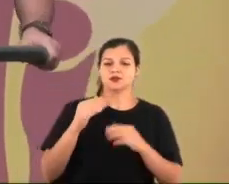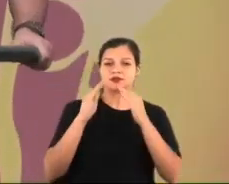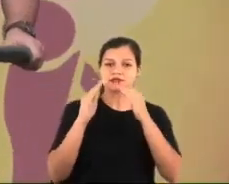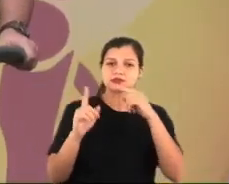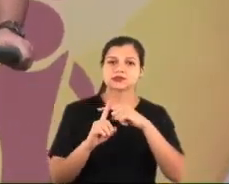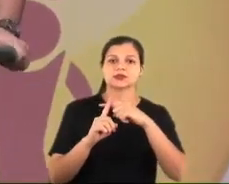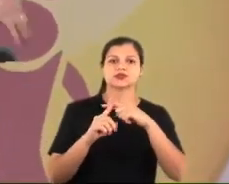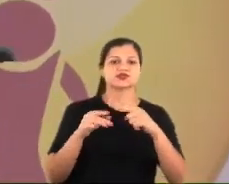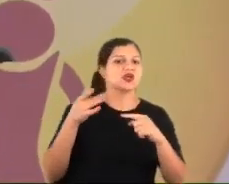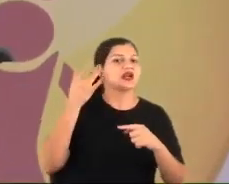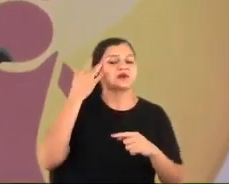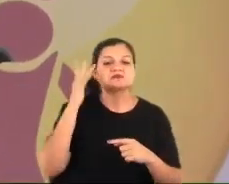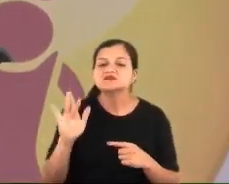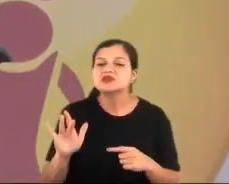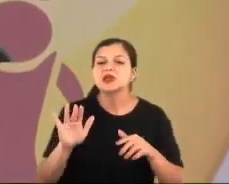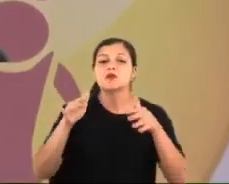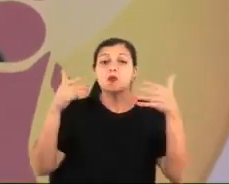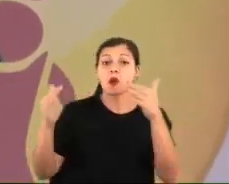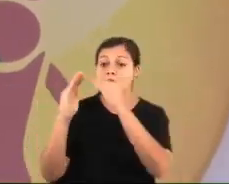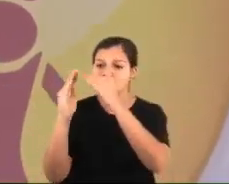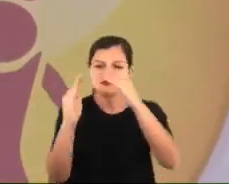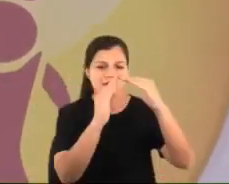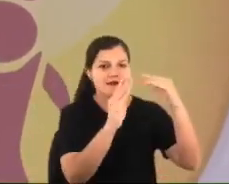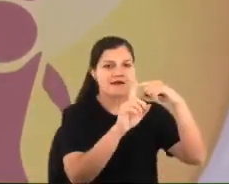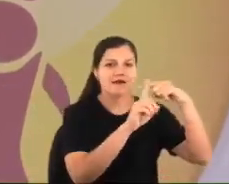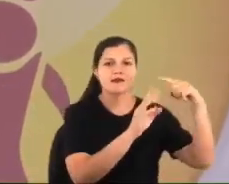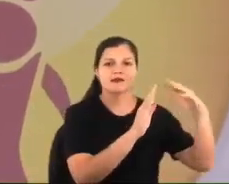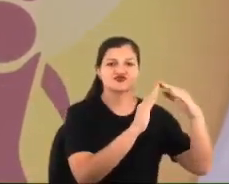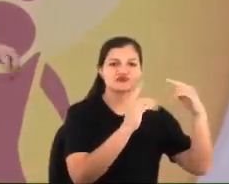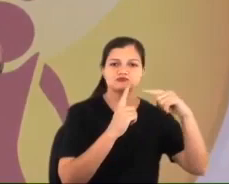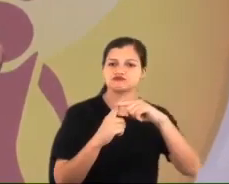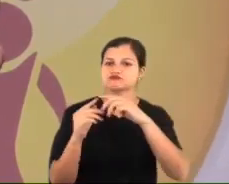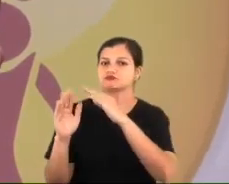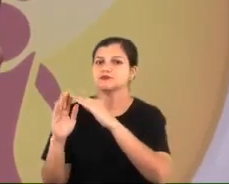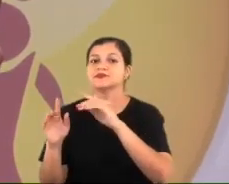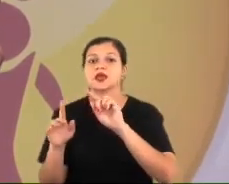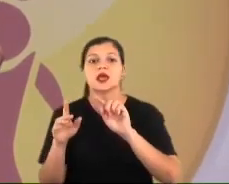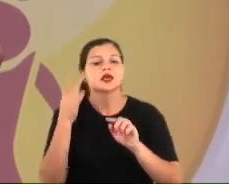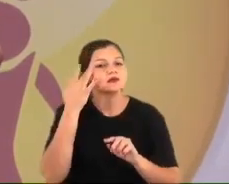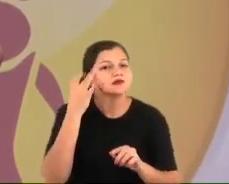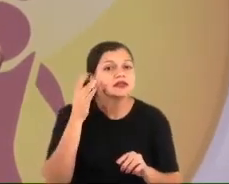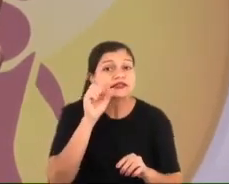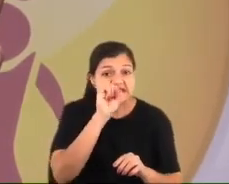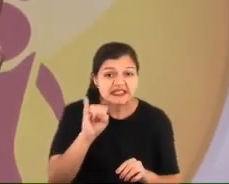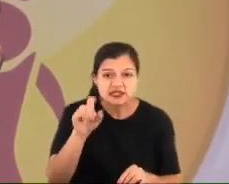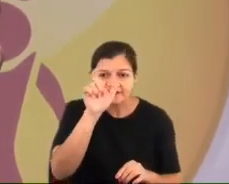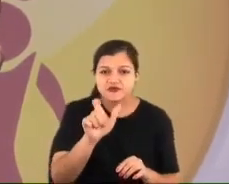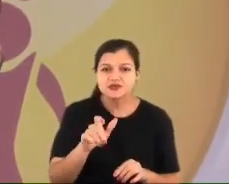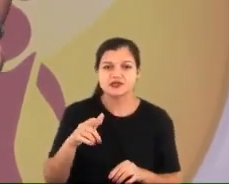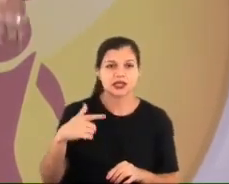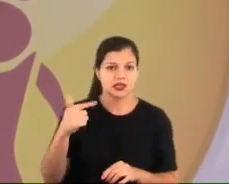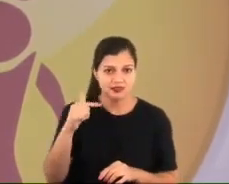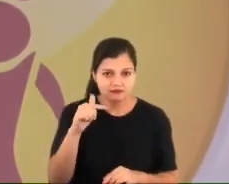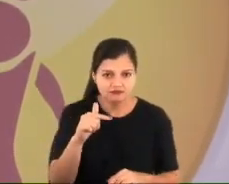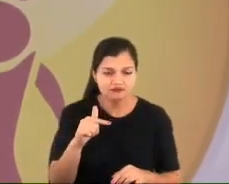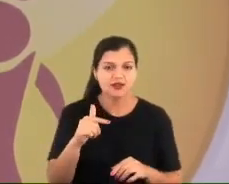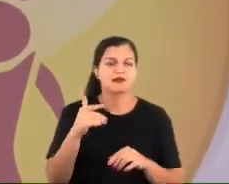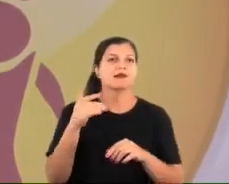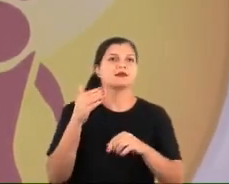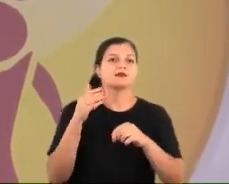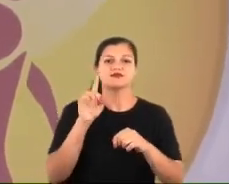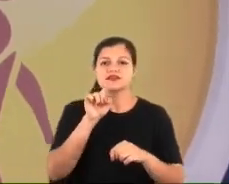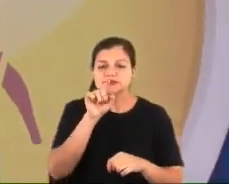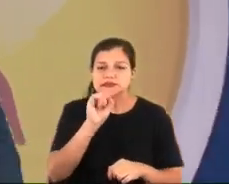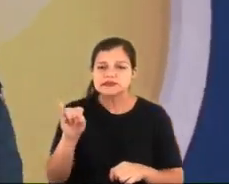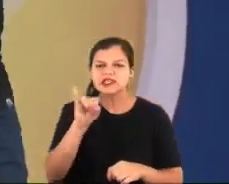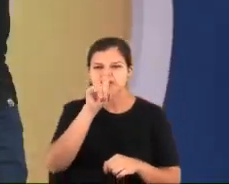de onde você está escutando. E se você não tem uma igreja, você precisa visitar uma das nossas Nibes. Tem jovem falando